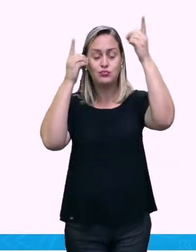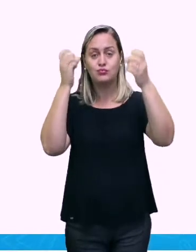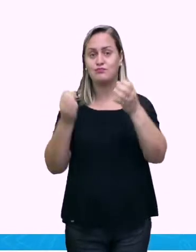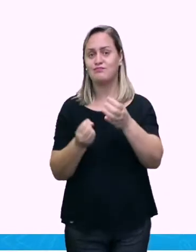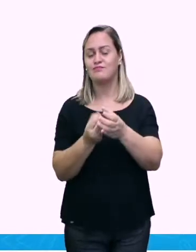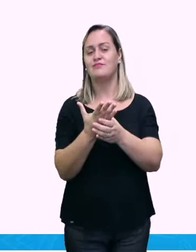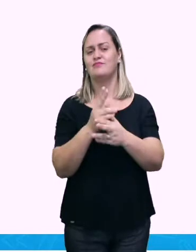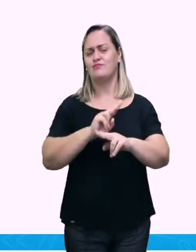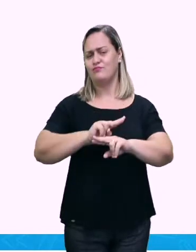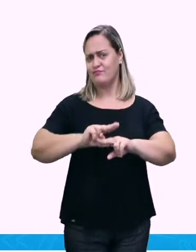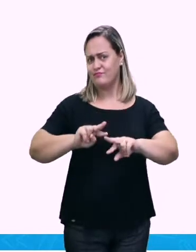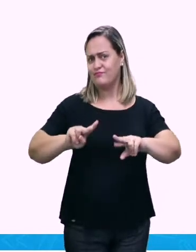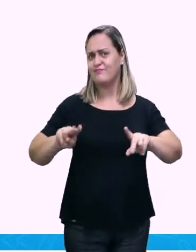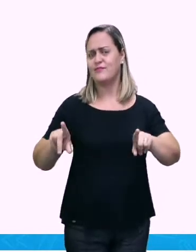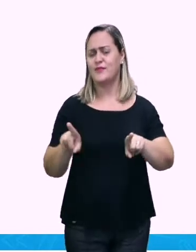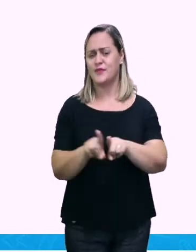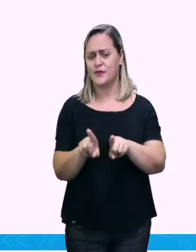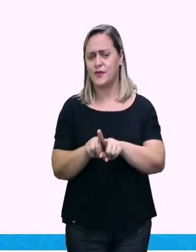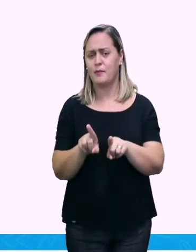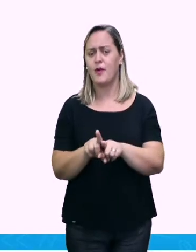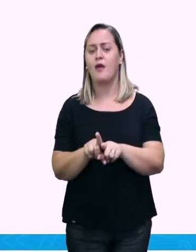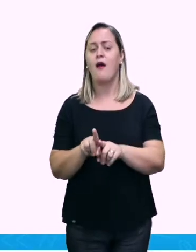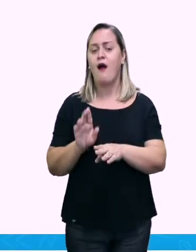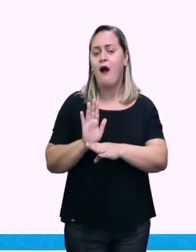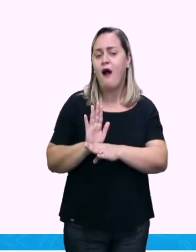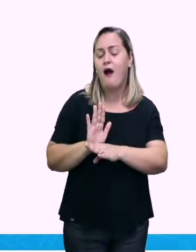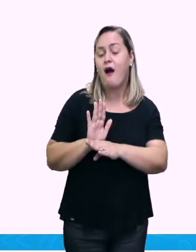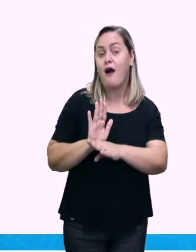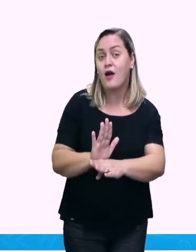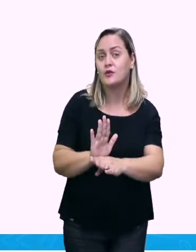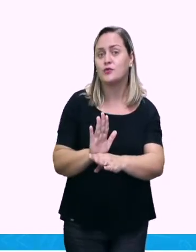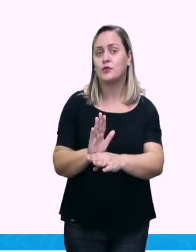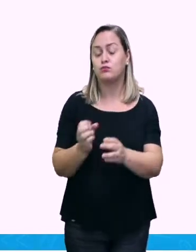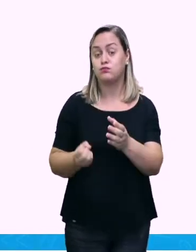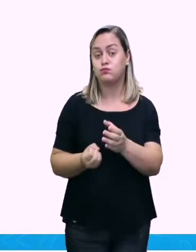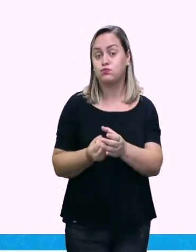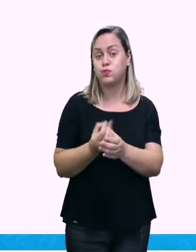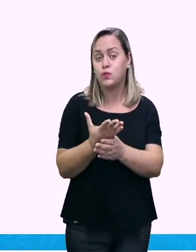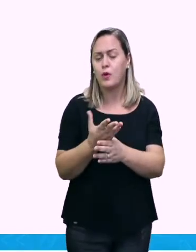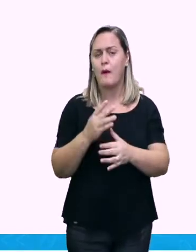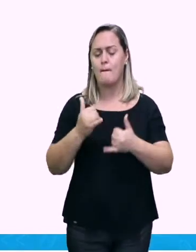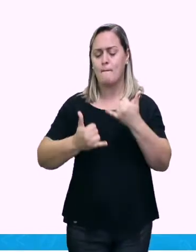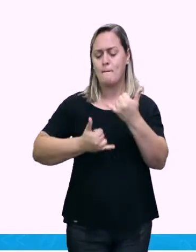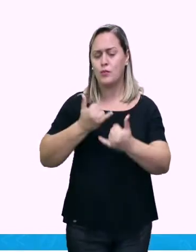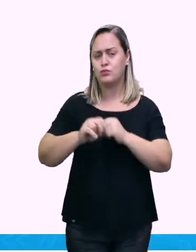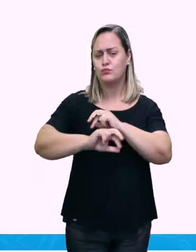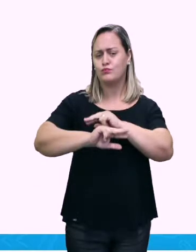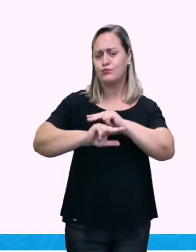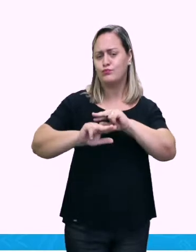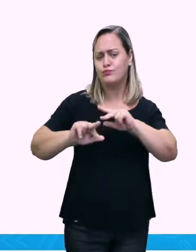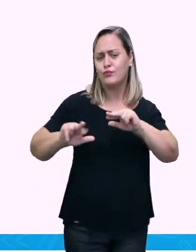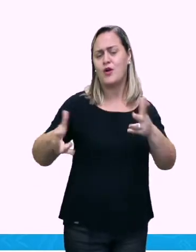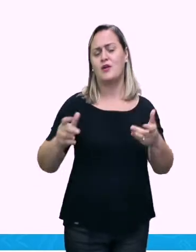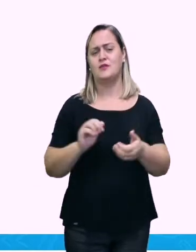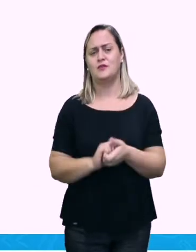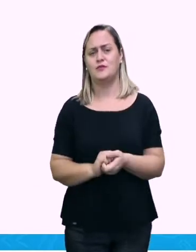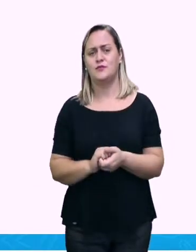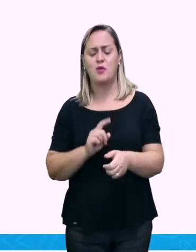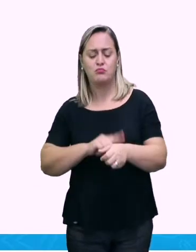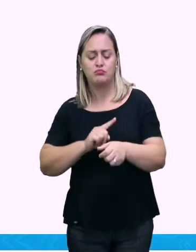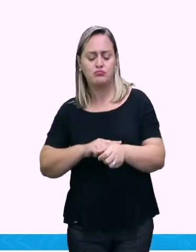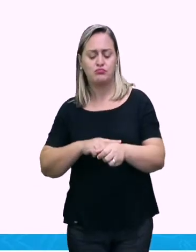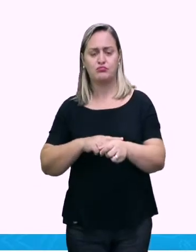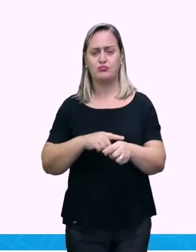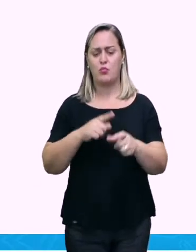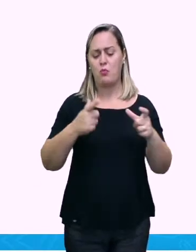claro, colaborar na proposição de alternativas para a prática de brincadeiras e jogos em diversos